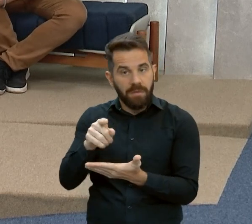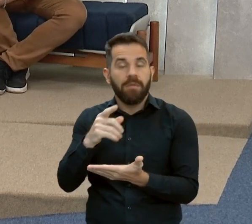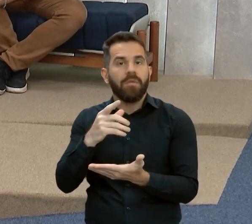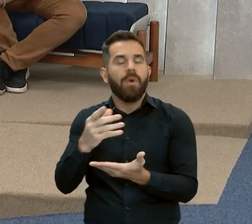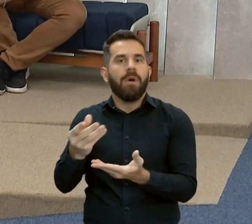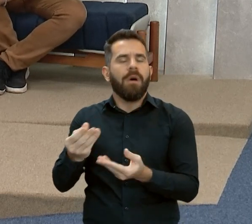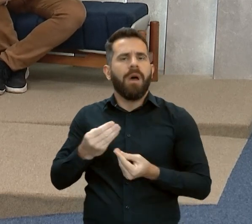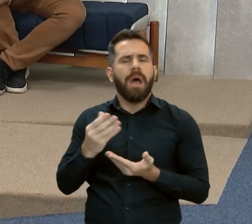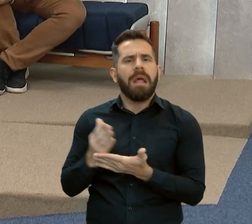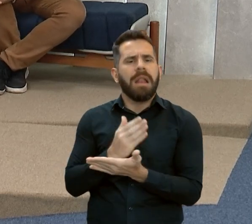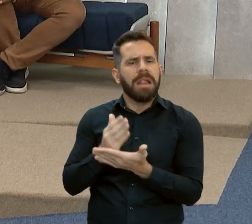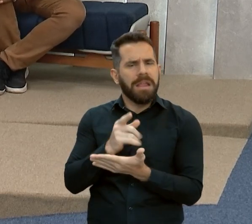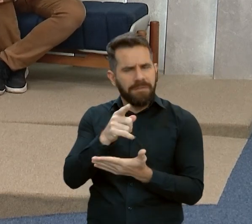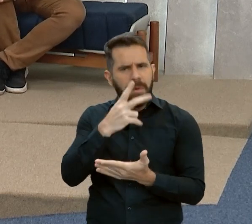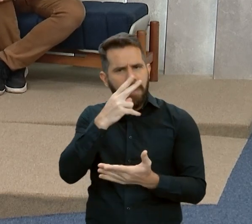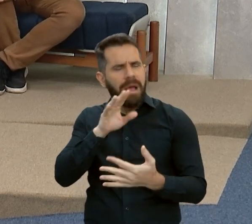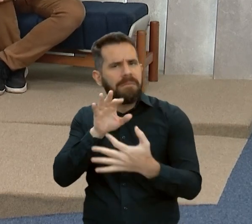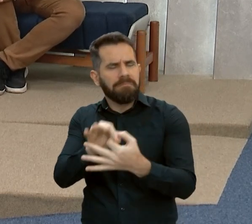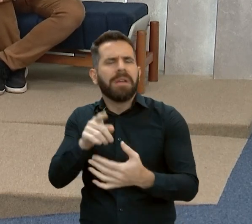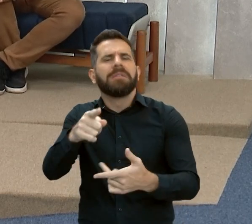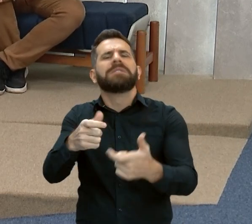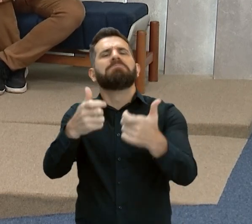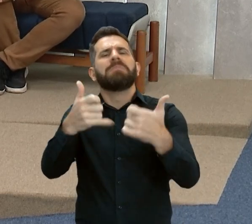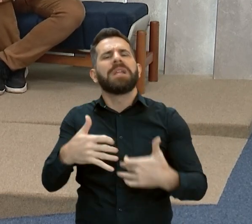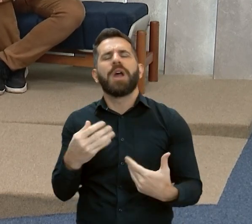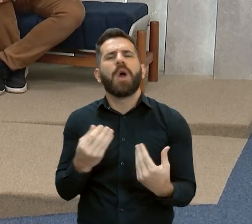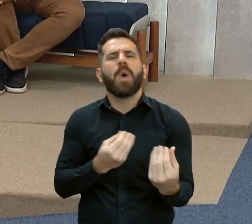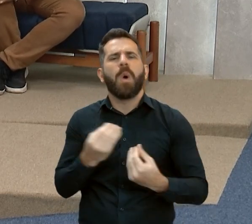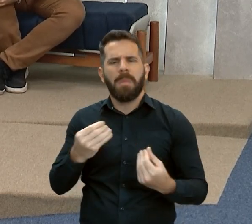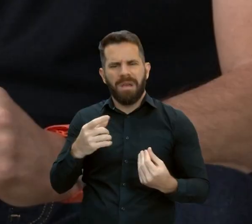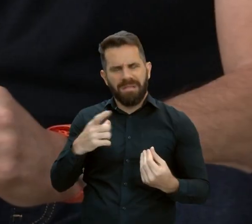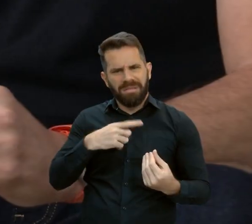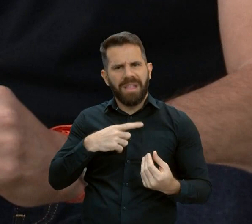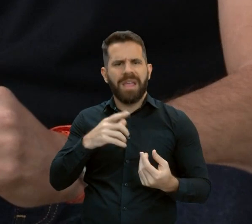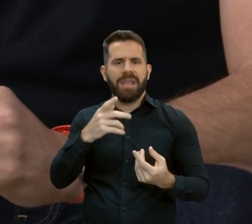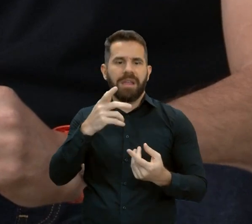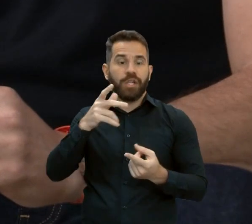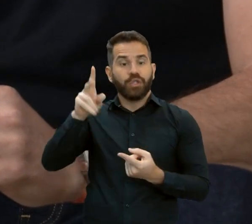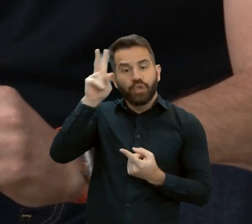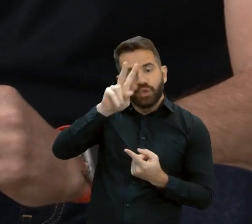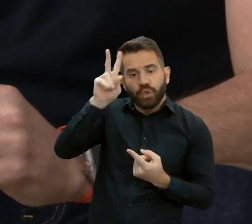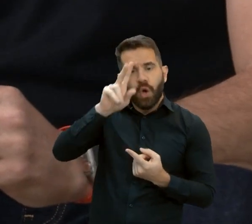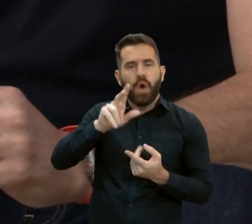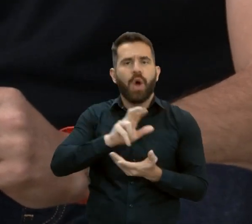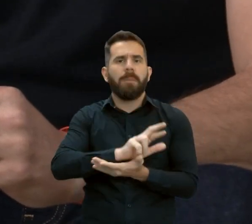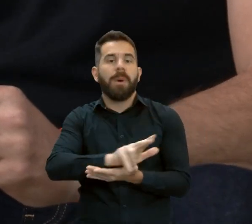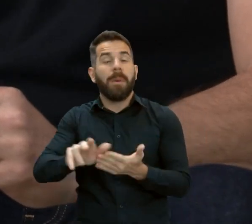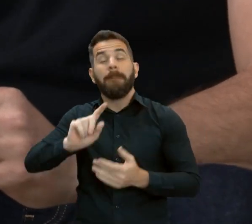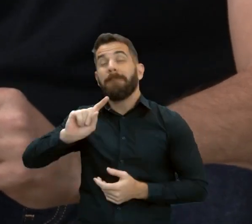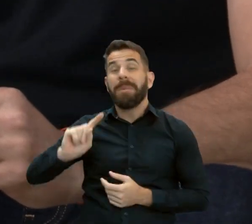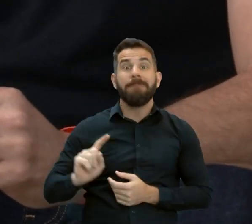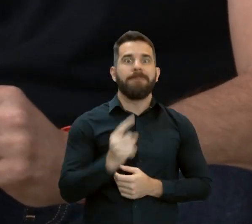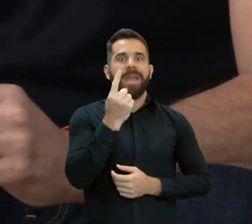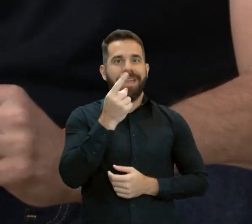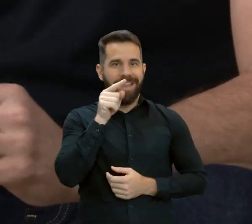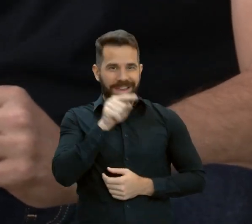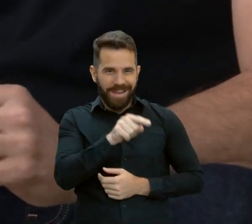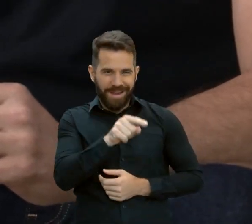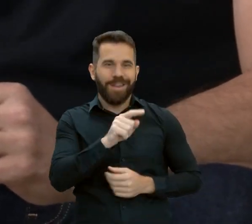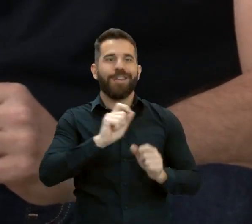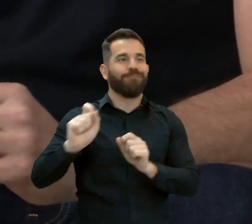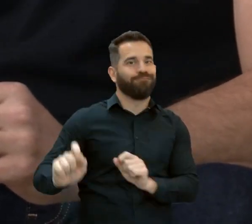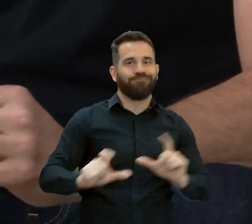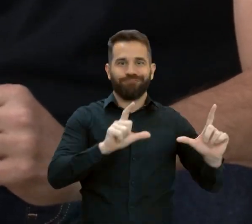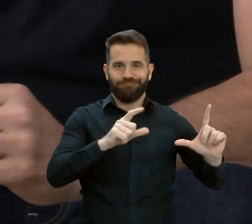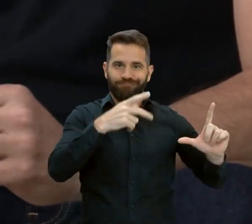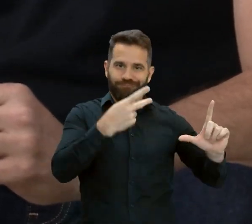bem interativa, né, professor Getúlio? Com a história ali do primeiro episódio do História das Invenções aqui dentro